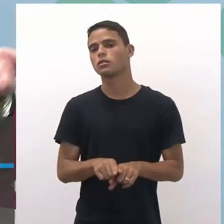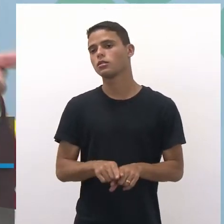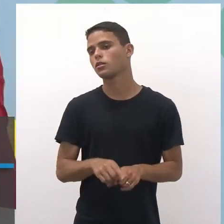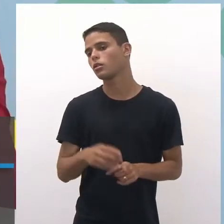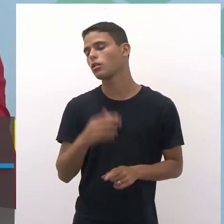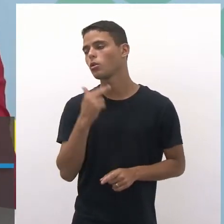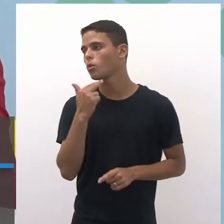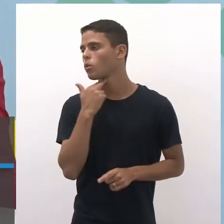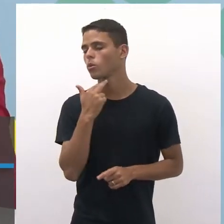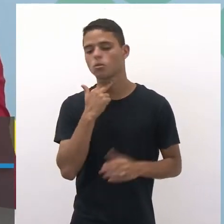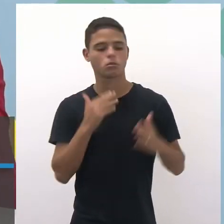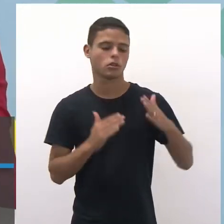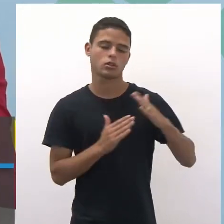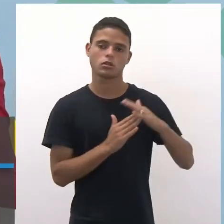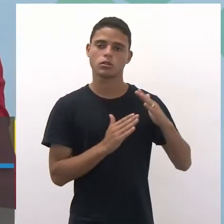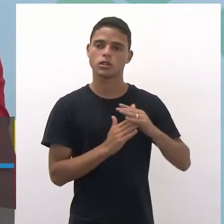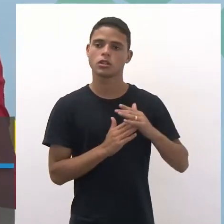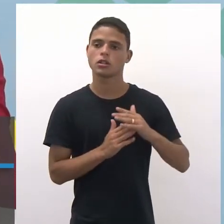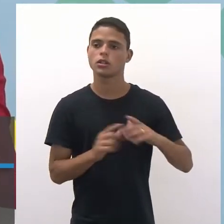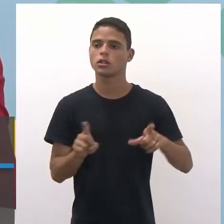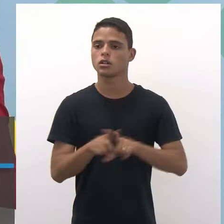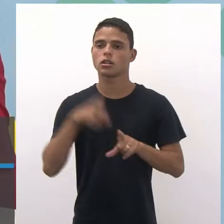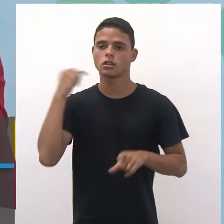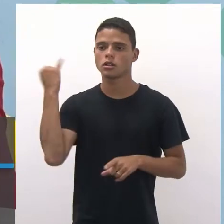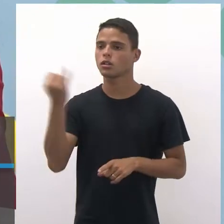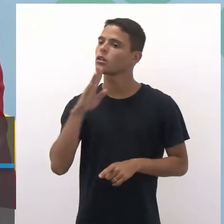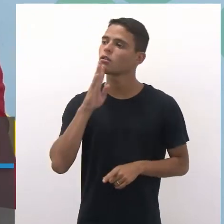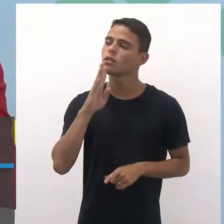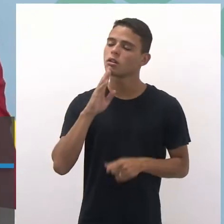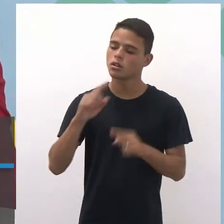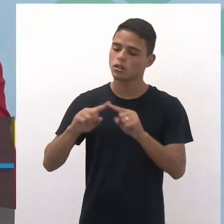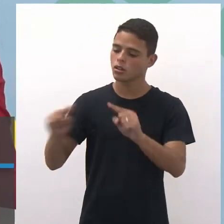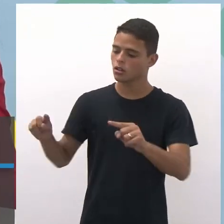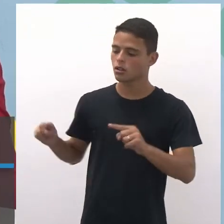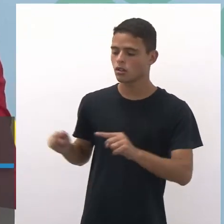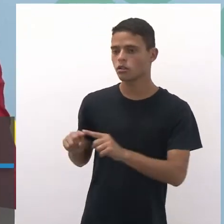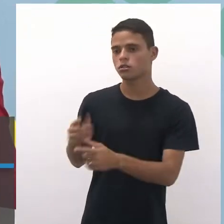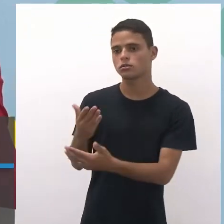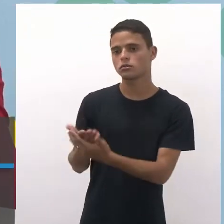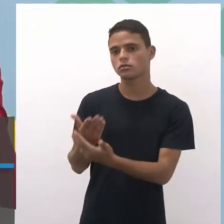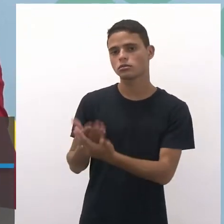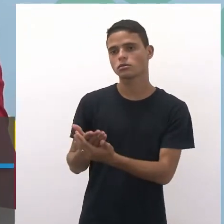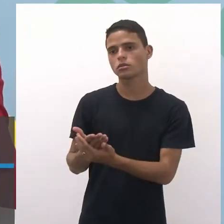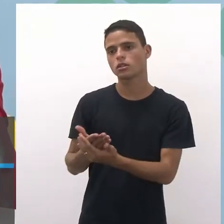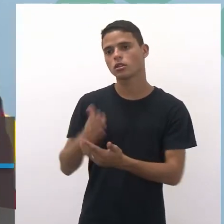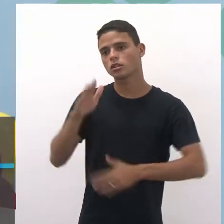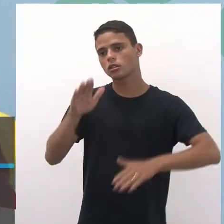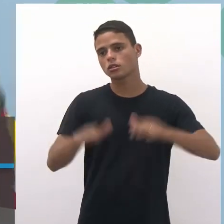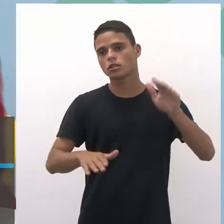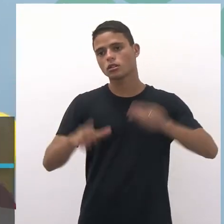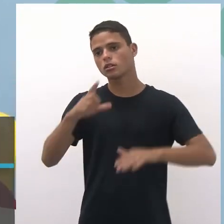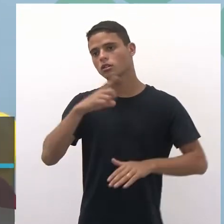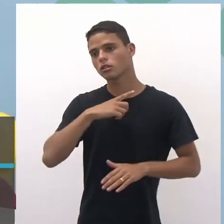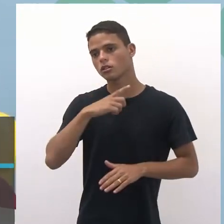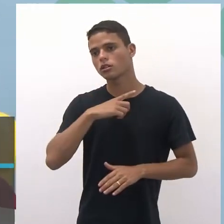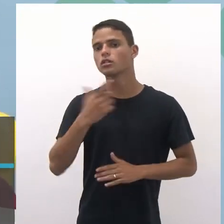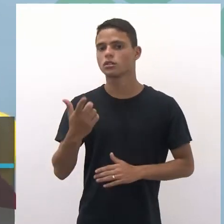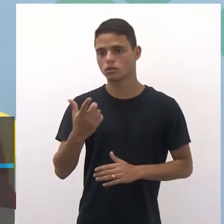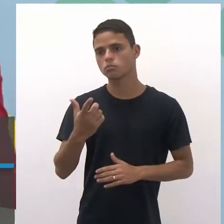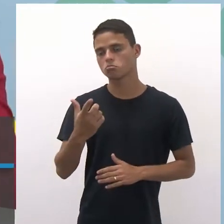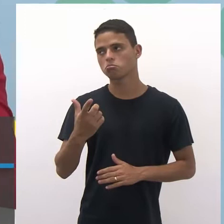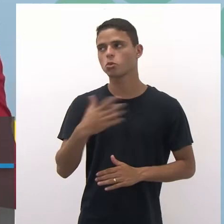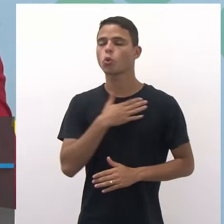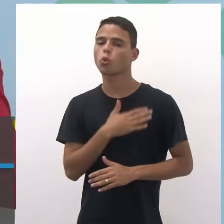Por isso que eu falo de importante conhecer a sua turma. Determinada turma pode ter um streaming de